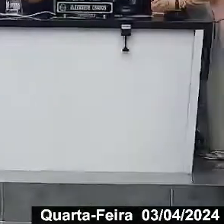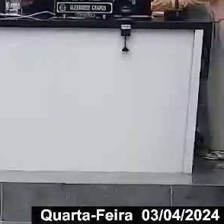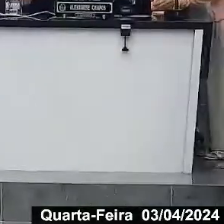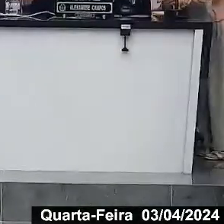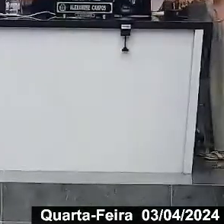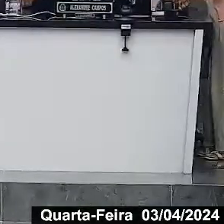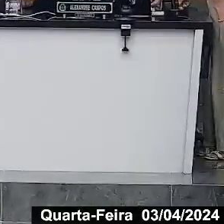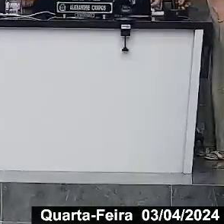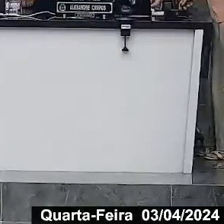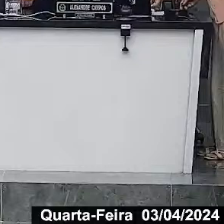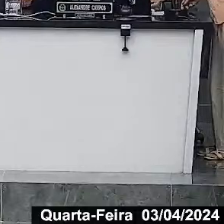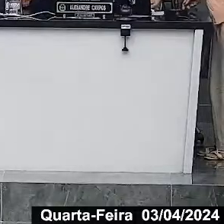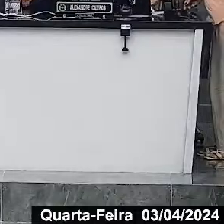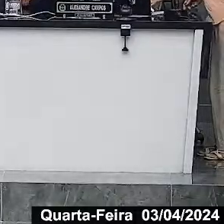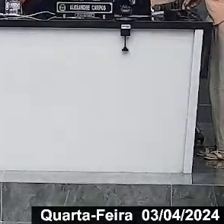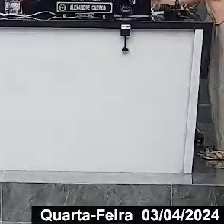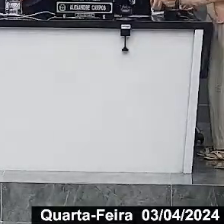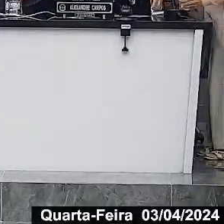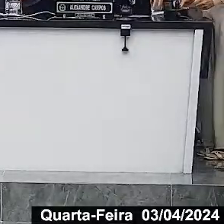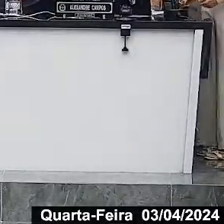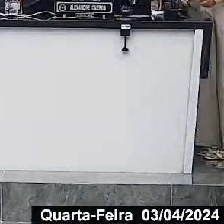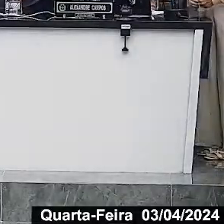de silêncio concedido.